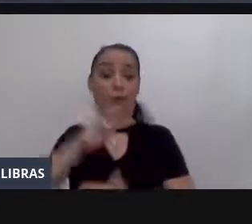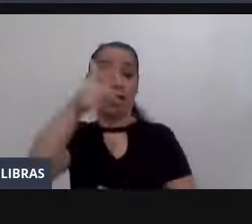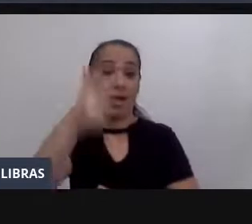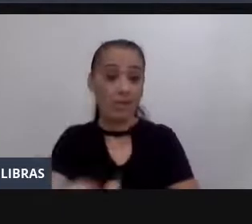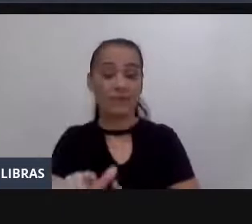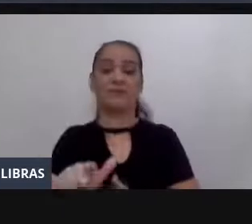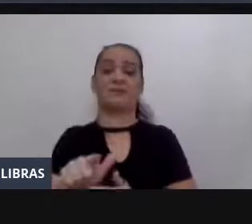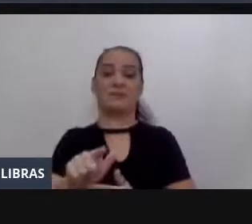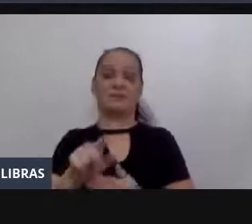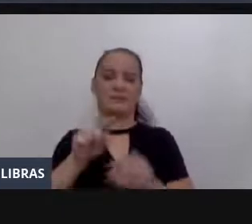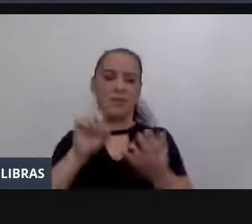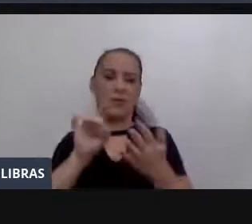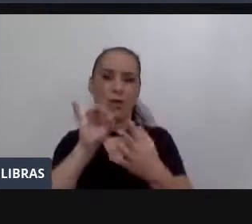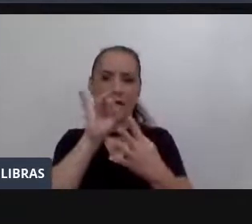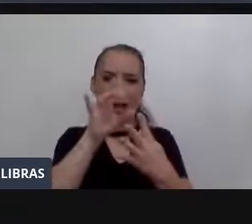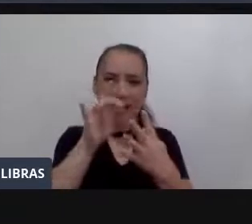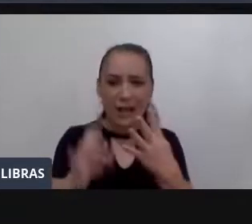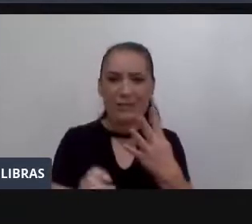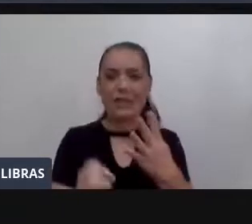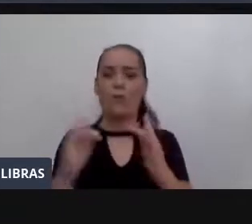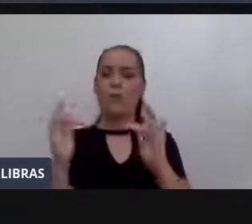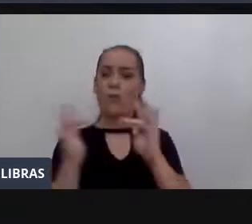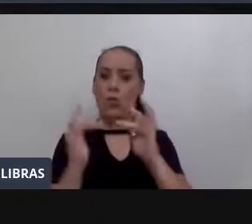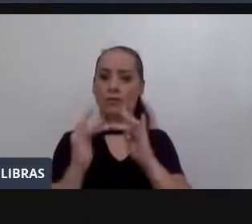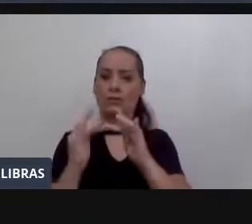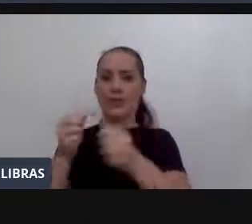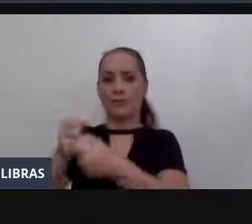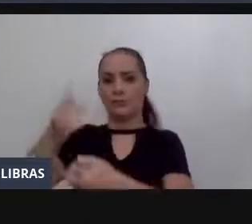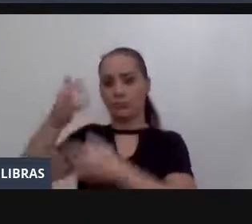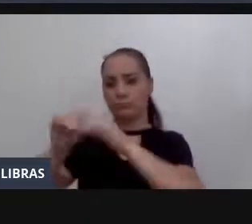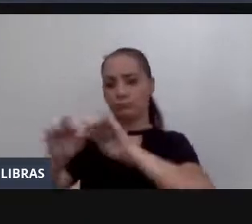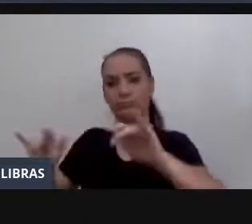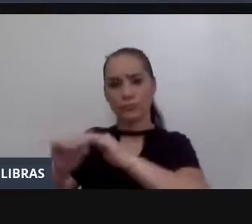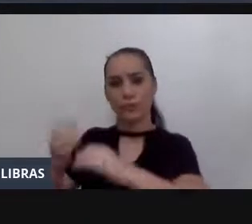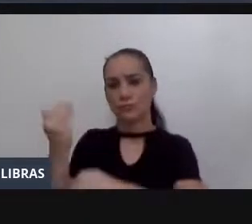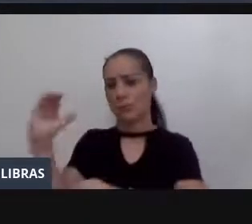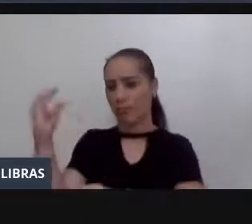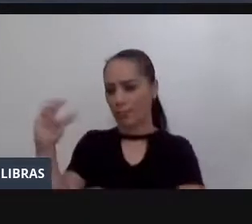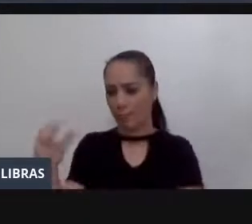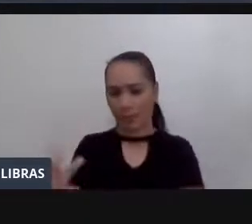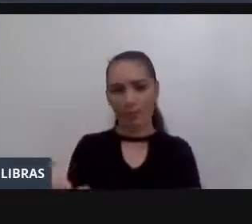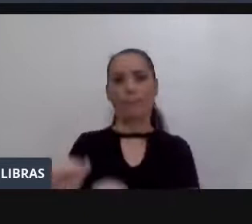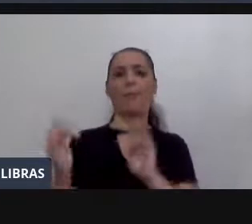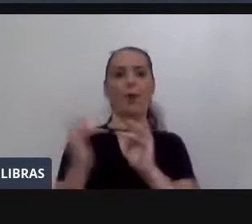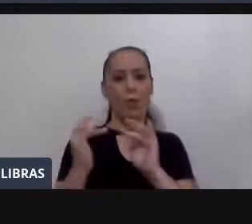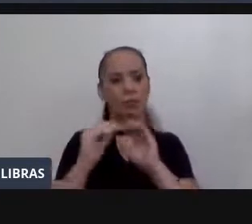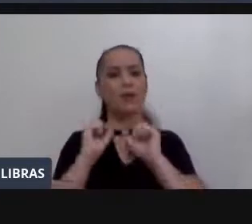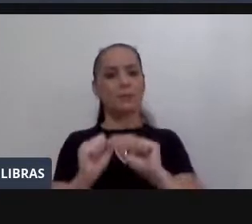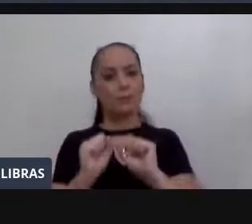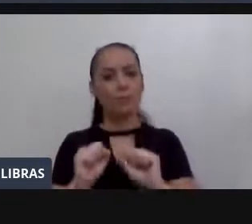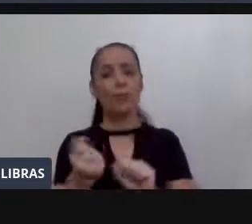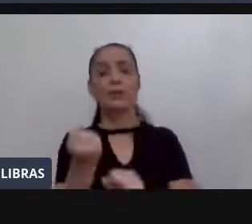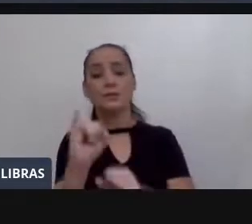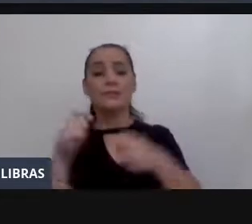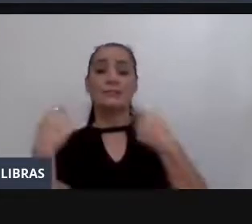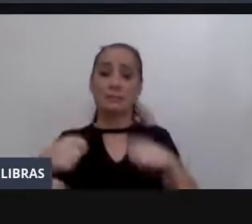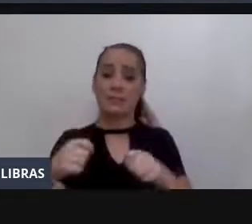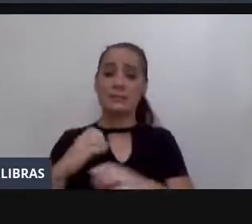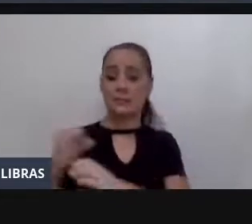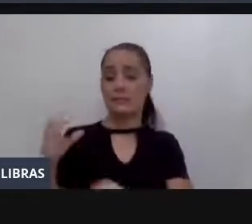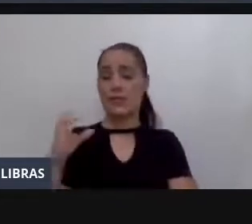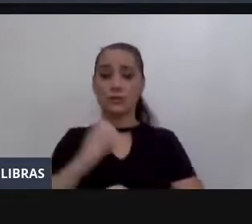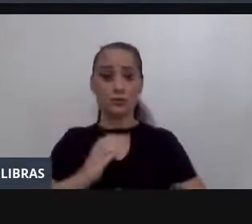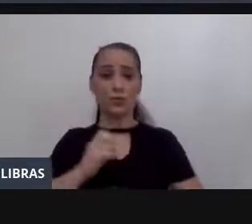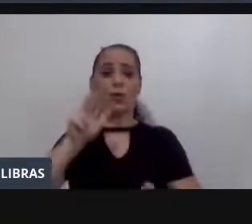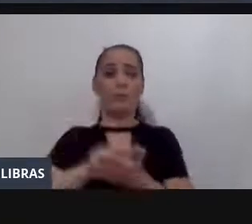colocaram contato aqui no chat. Quem precisar de revalidação de diploma, pode entrar em contato conosco, nós auxiliamos, inclusive, arcamos com todos